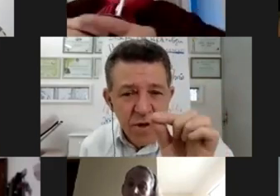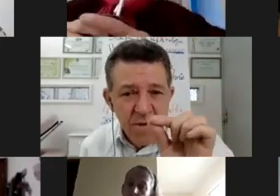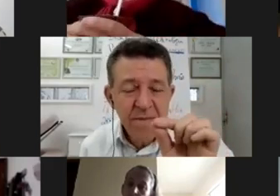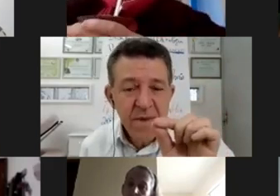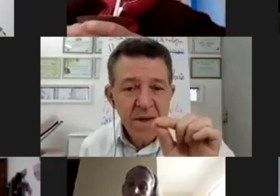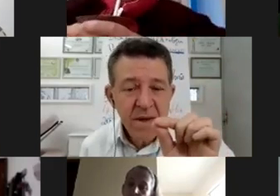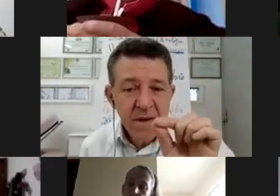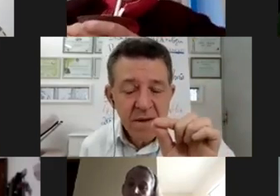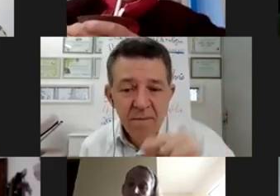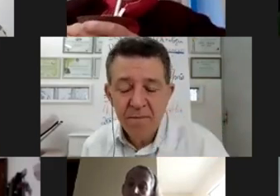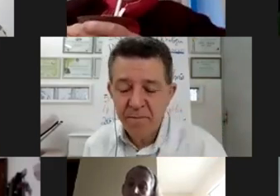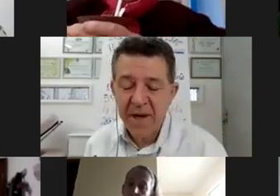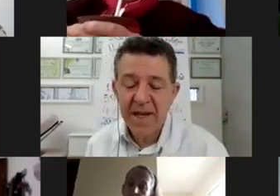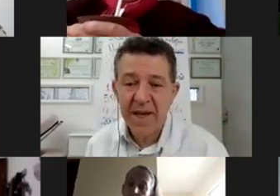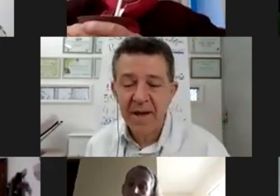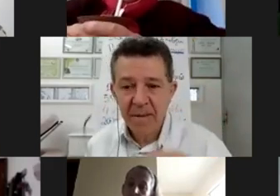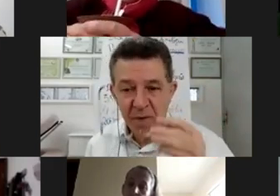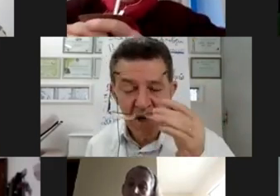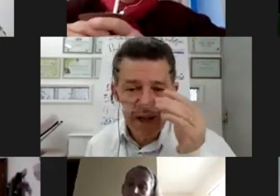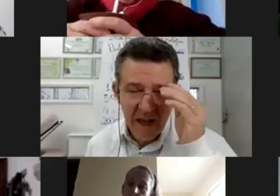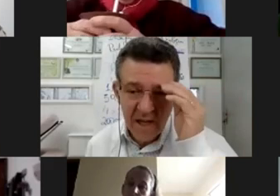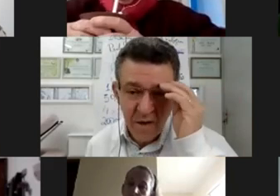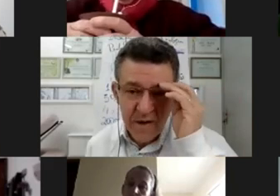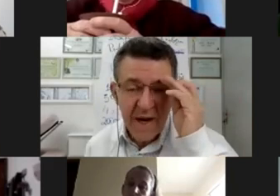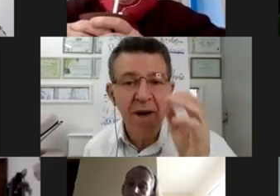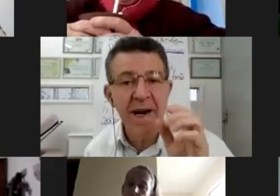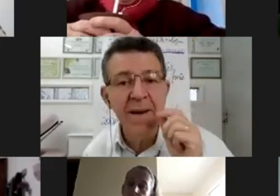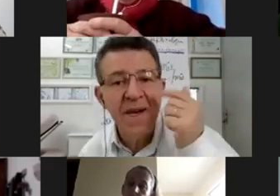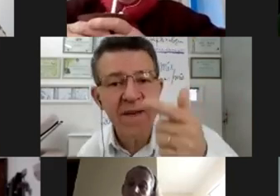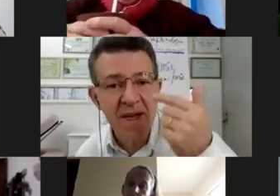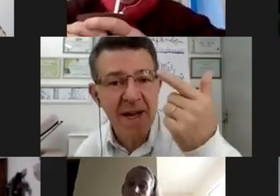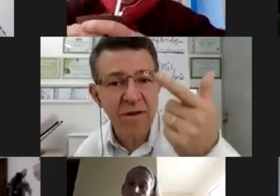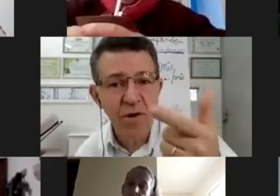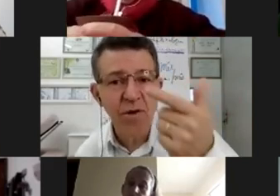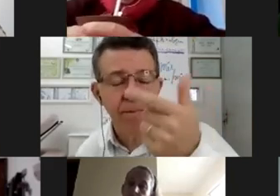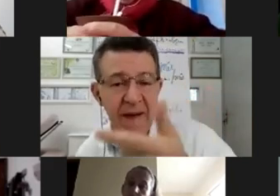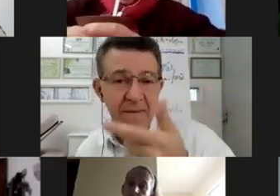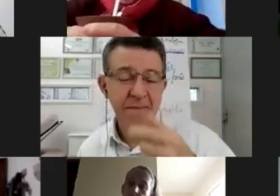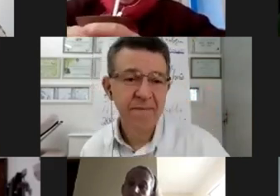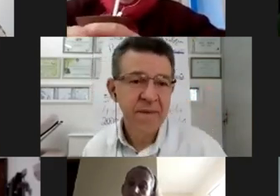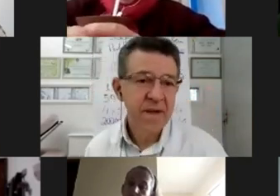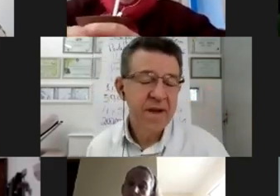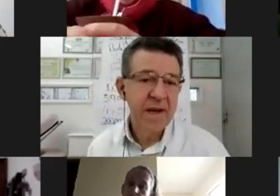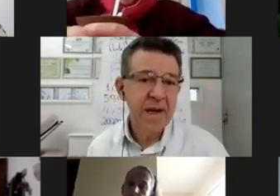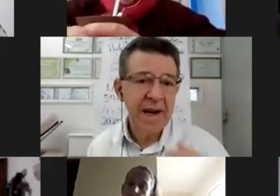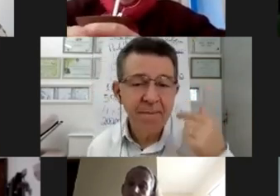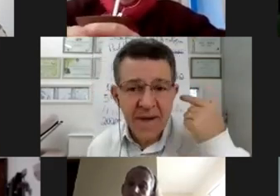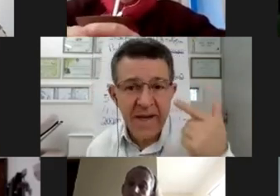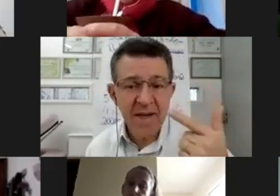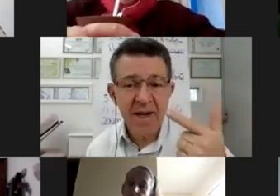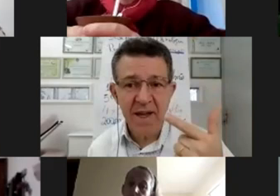da dor. Para quê? Para o cliente não ficar com a lembrança da dor no pé.